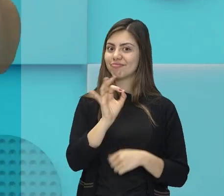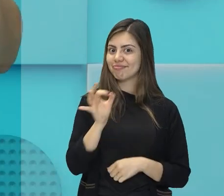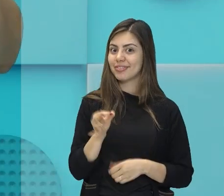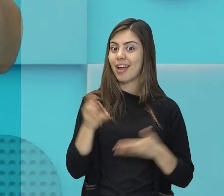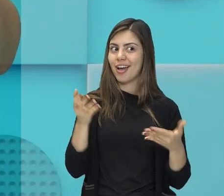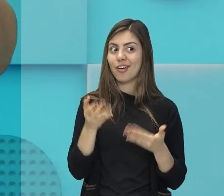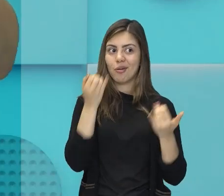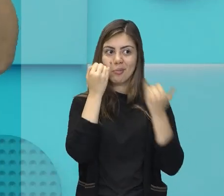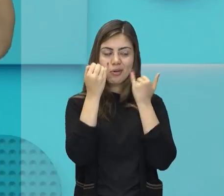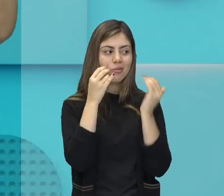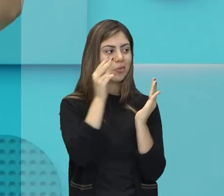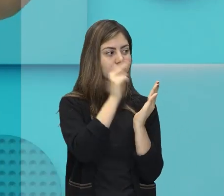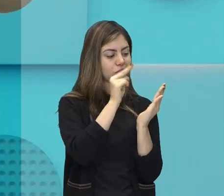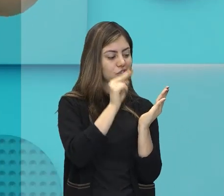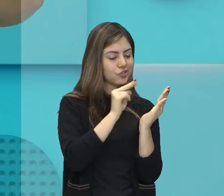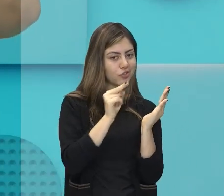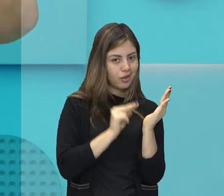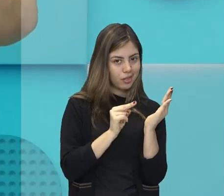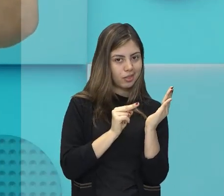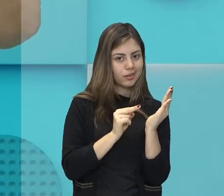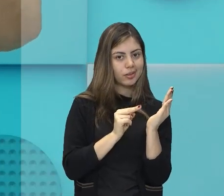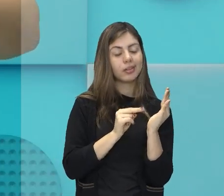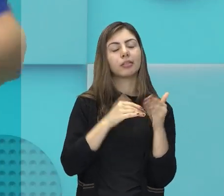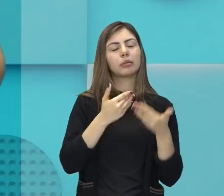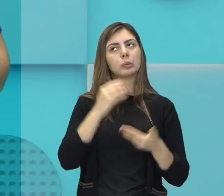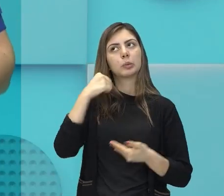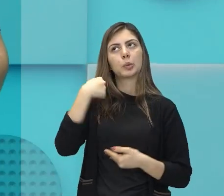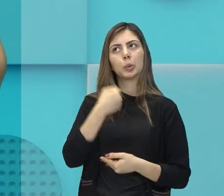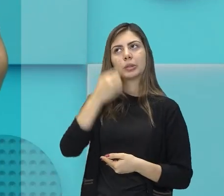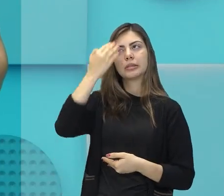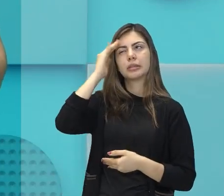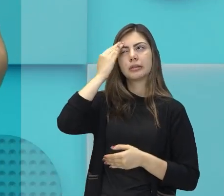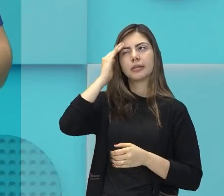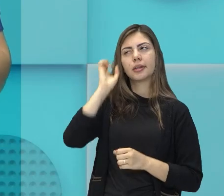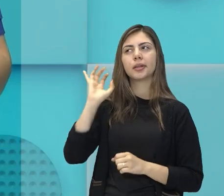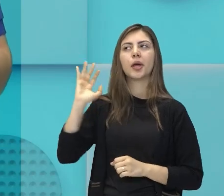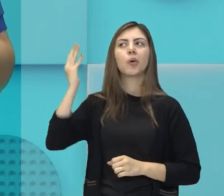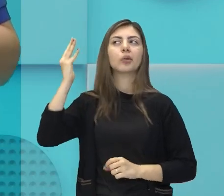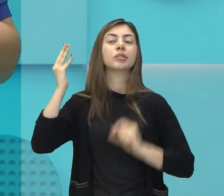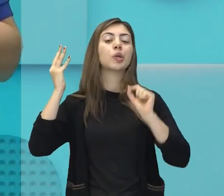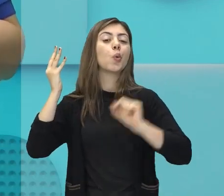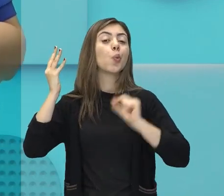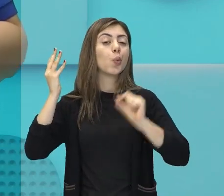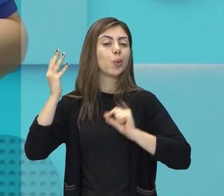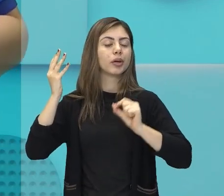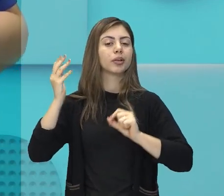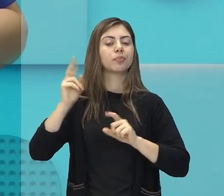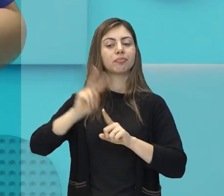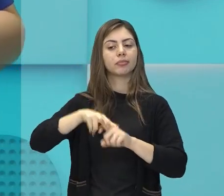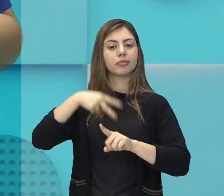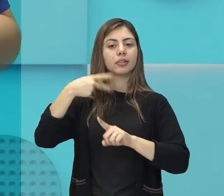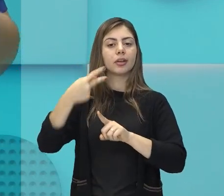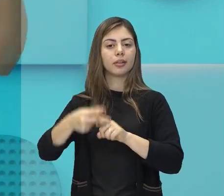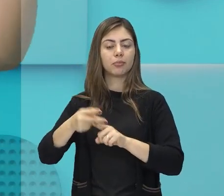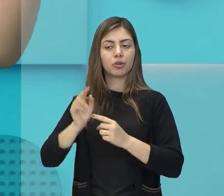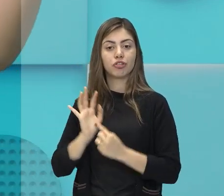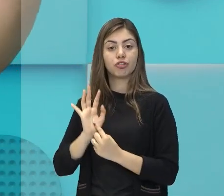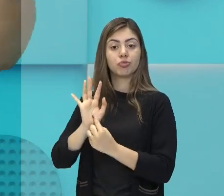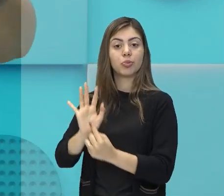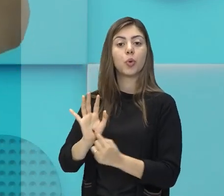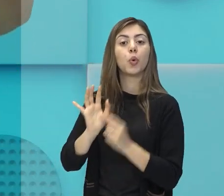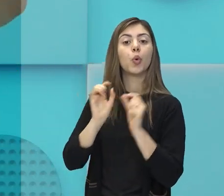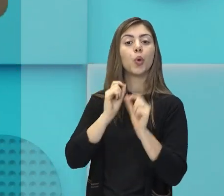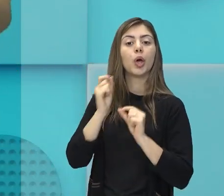uma notícia para que possamos entender o fato noticiado. E aí, depois, nós vamos mostrar para